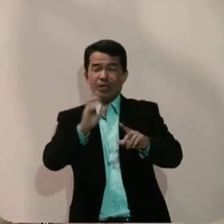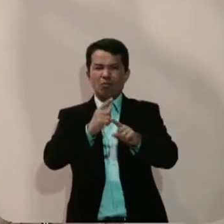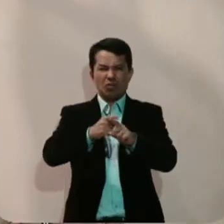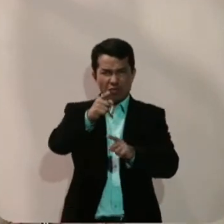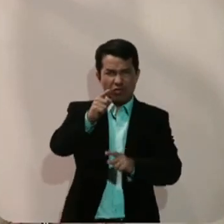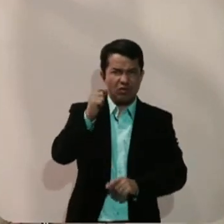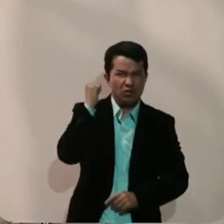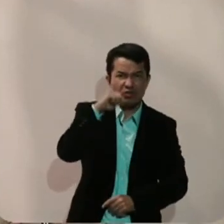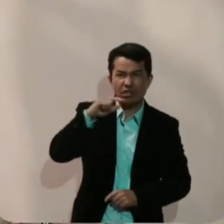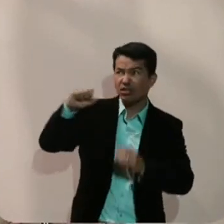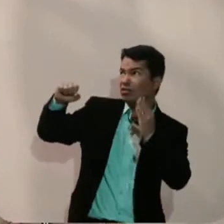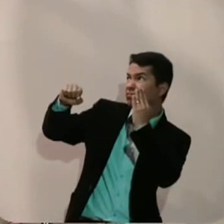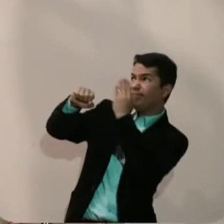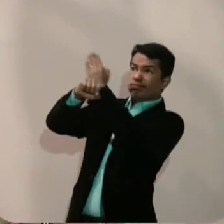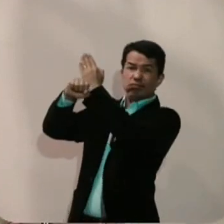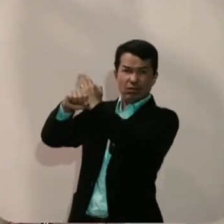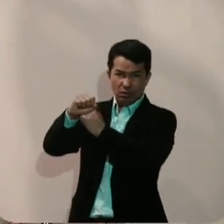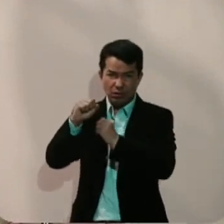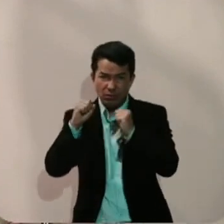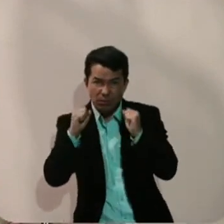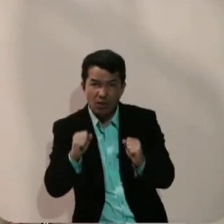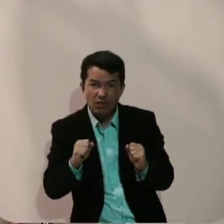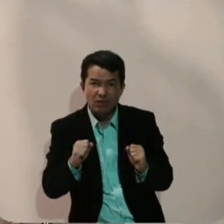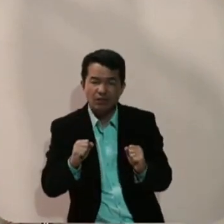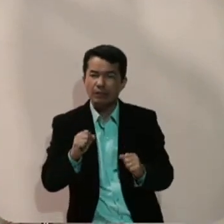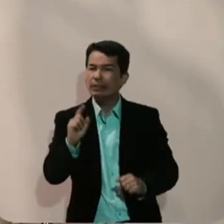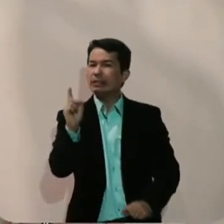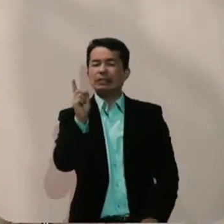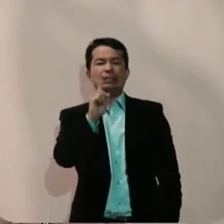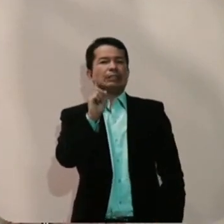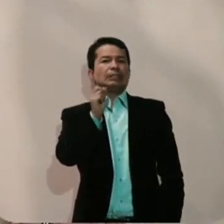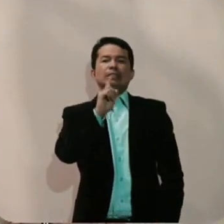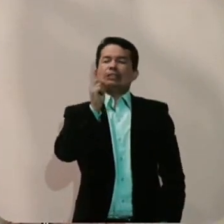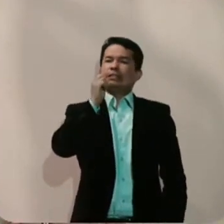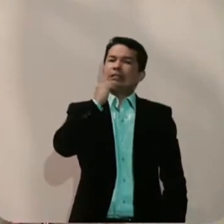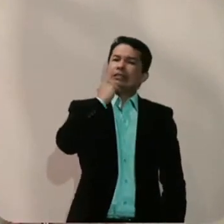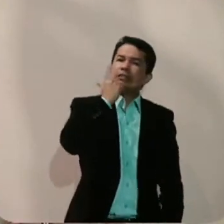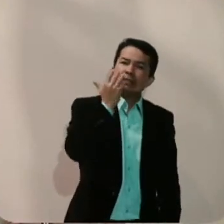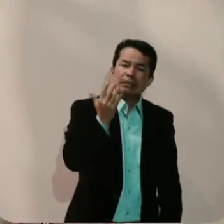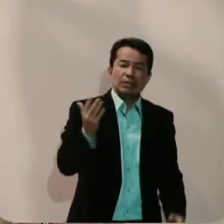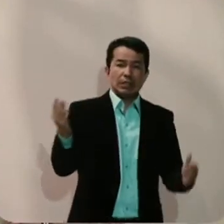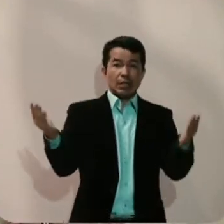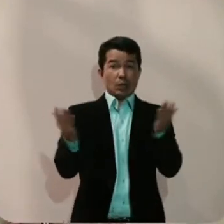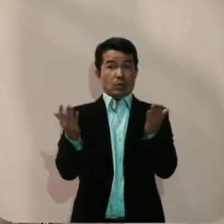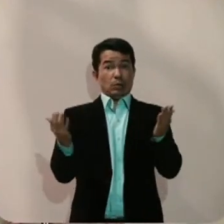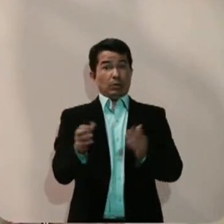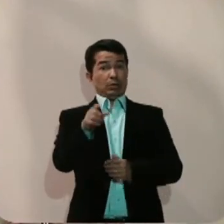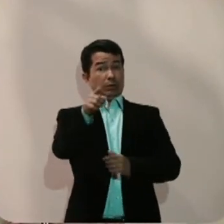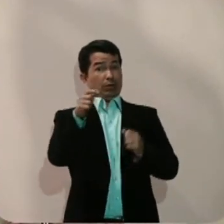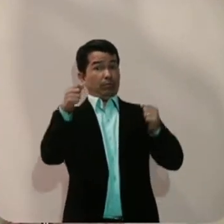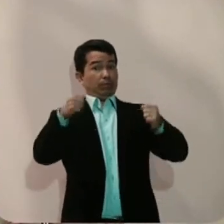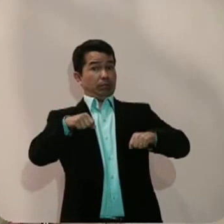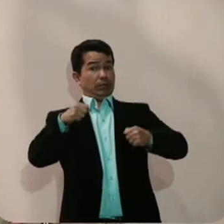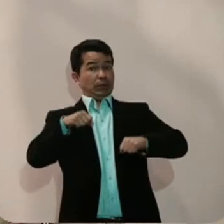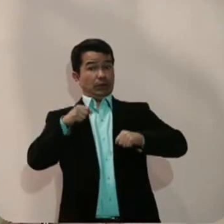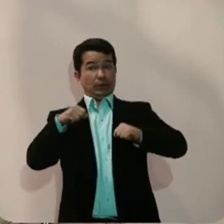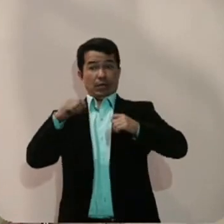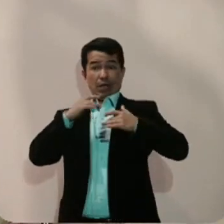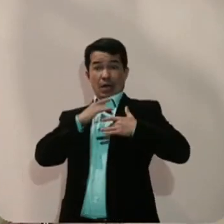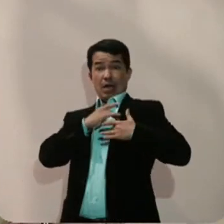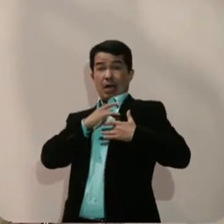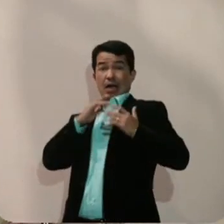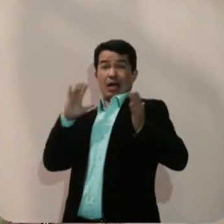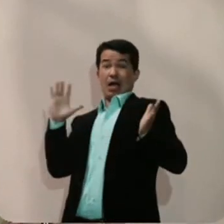conseguir lutar contra Deus. Está na hora de se render, está na hora de se